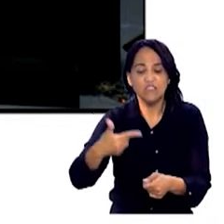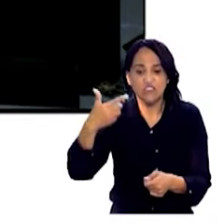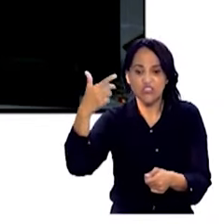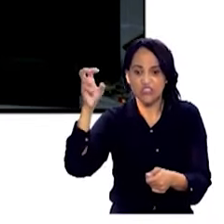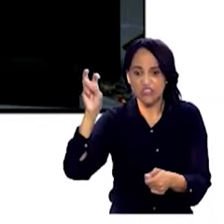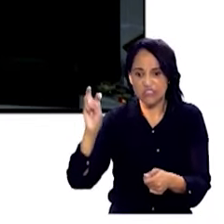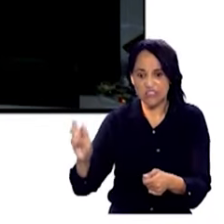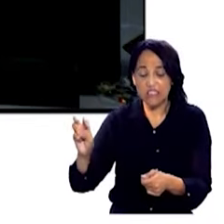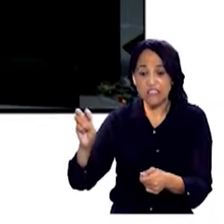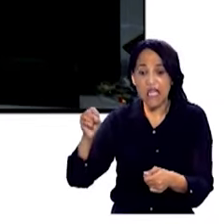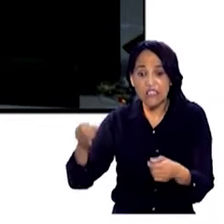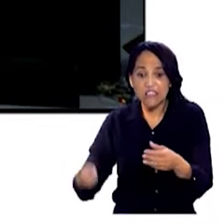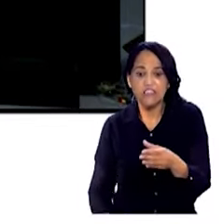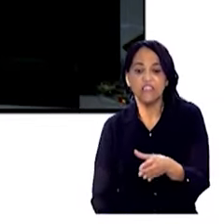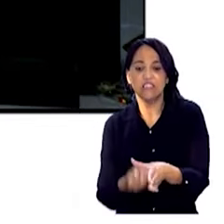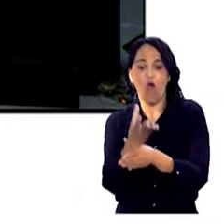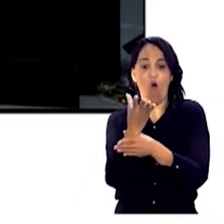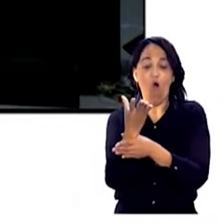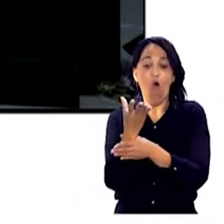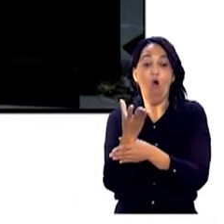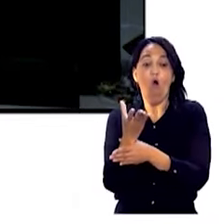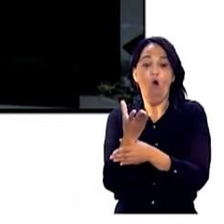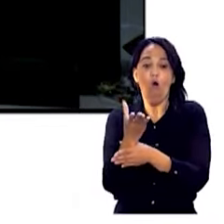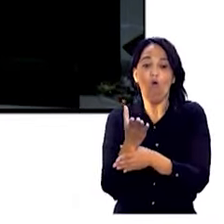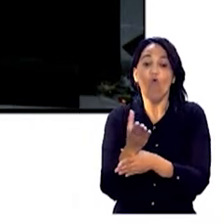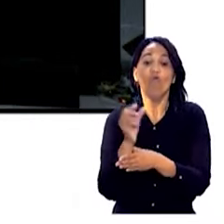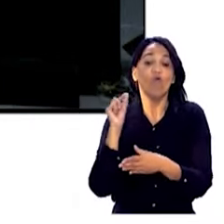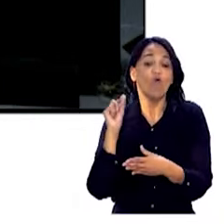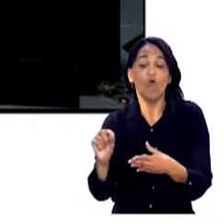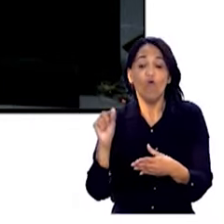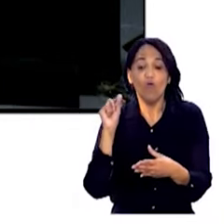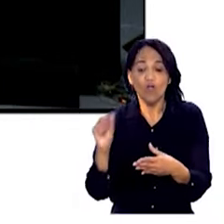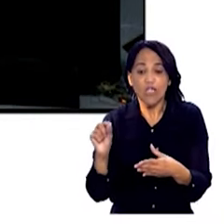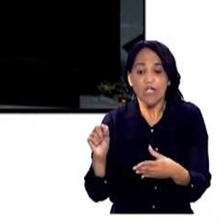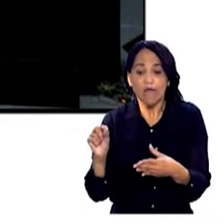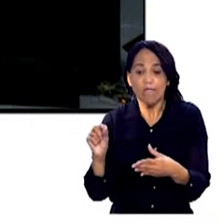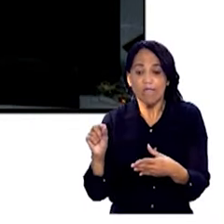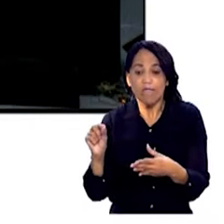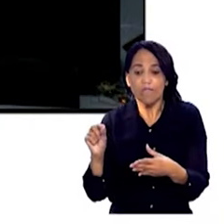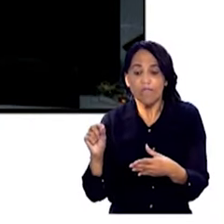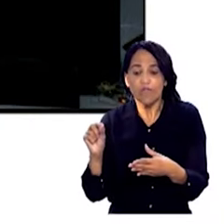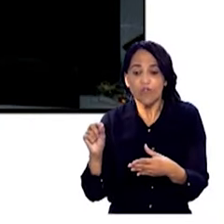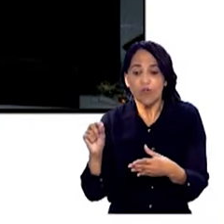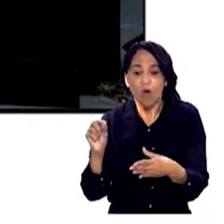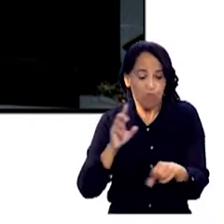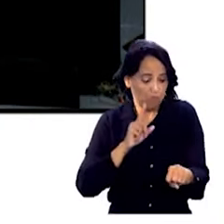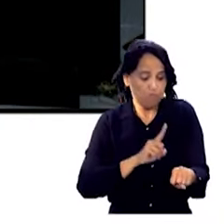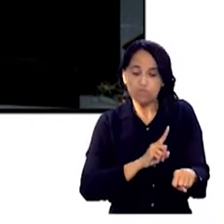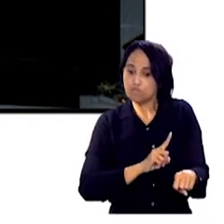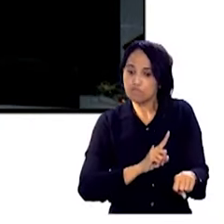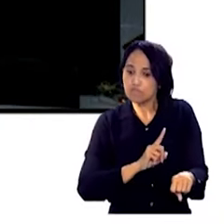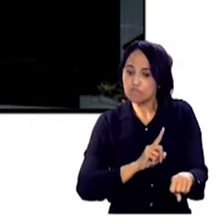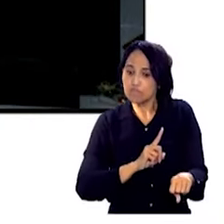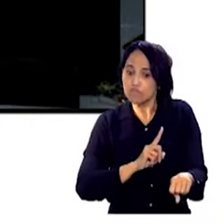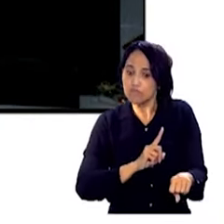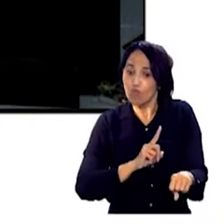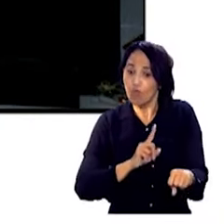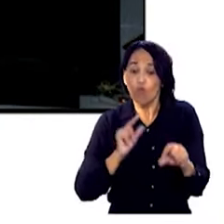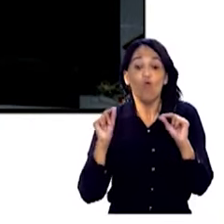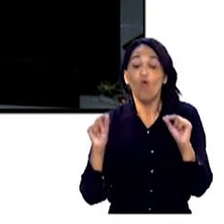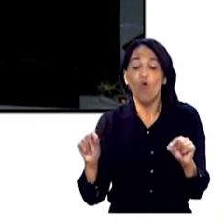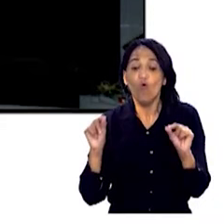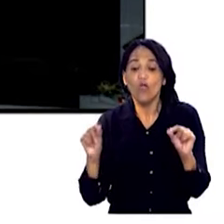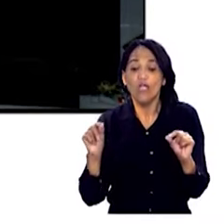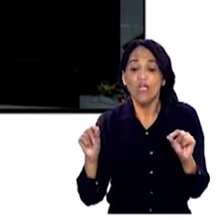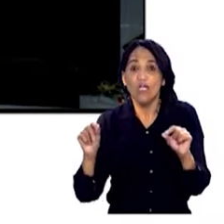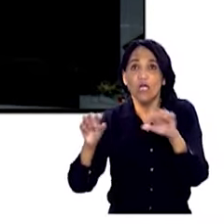instituiu como porta de entrada fundamental para a suprema corte o c horari ou seja o que que